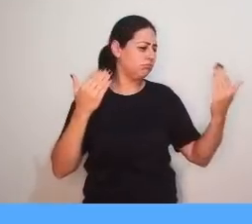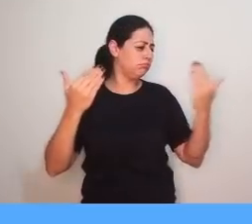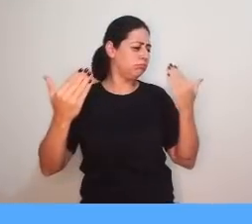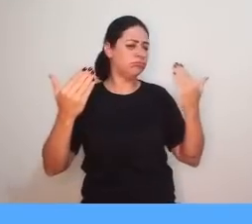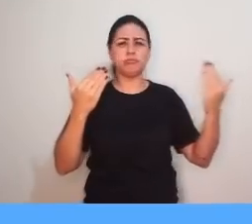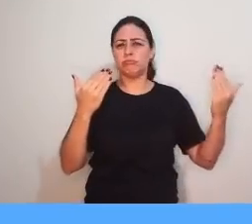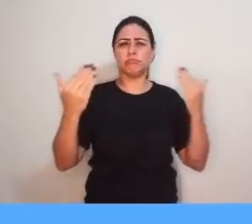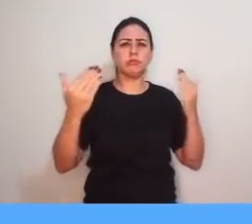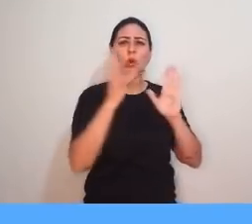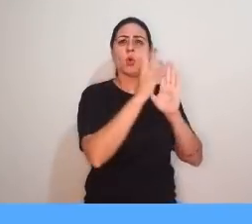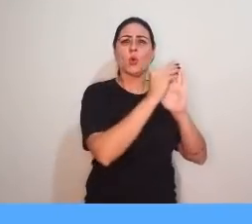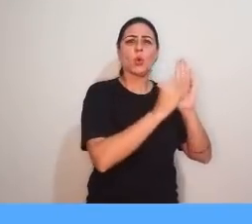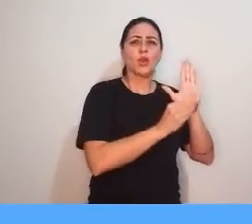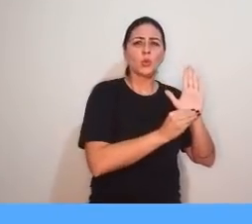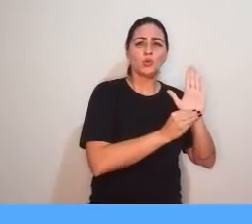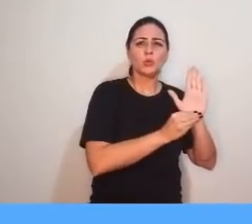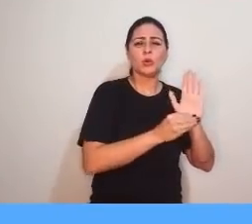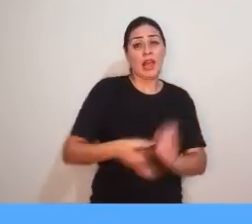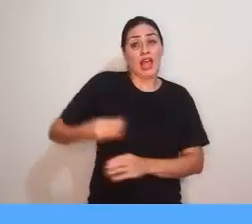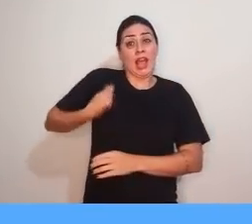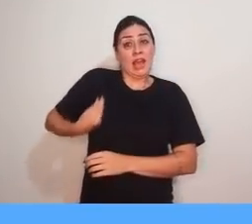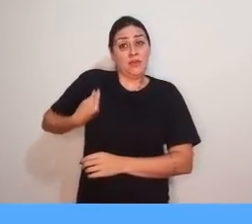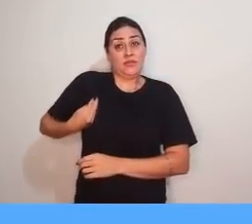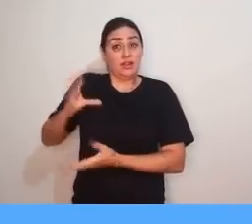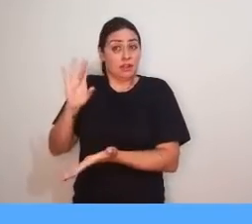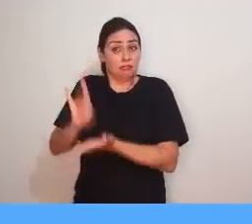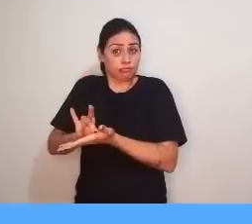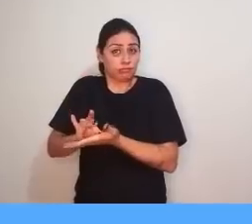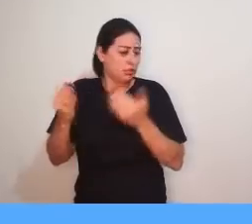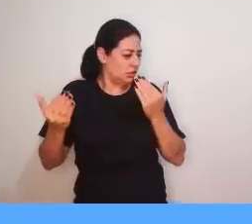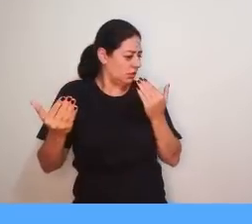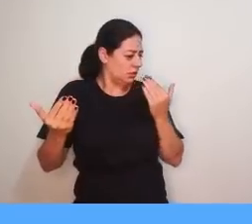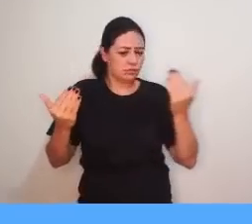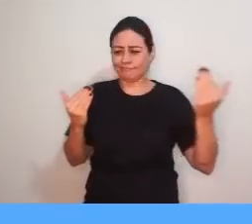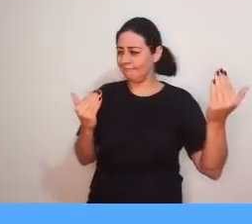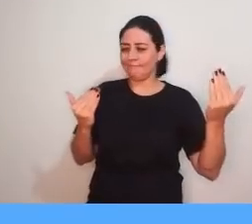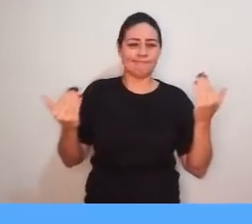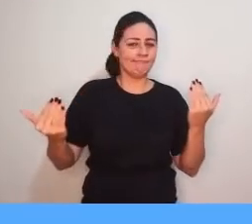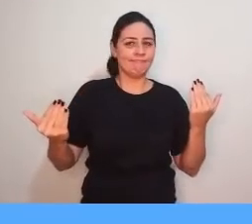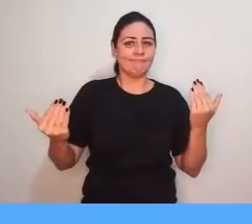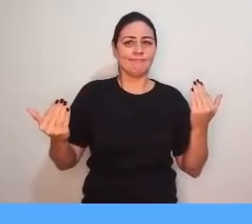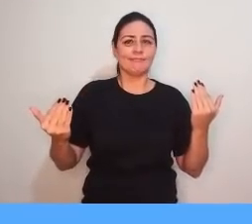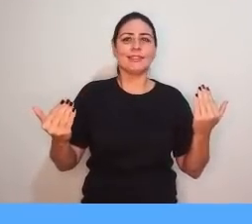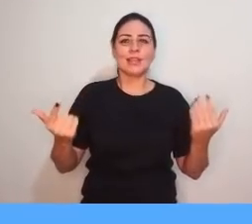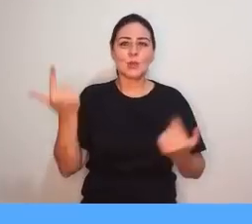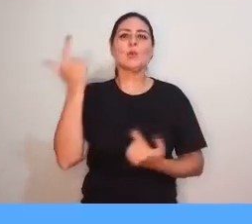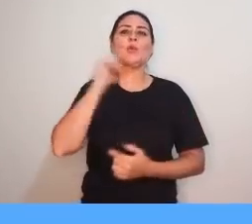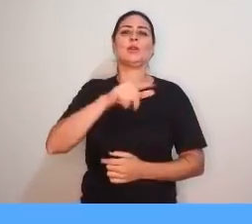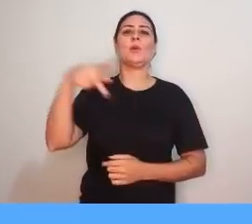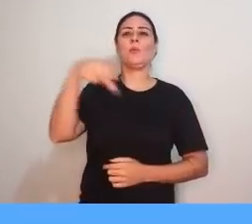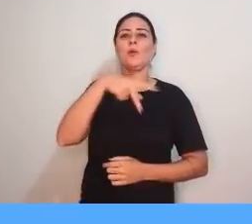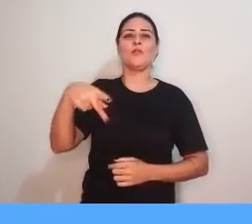vivências que ele tem. E aí eu vou trazer, finalmente, uma orientação do docente para que o aluno ligue